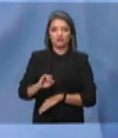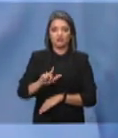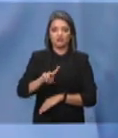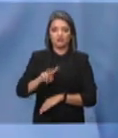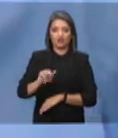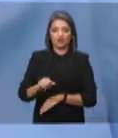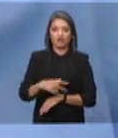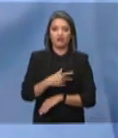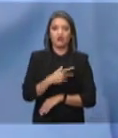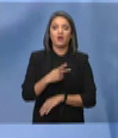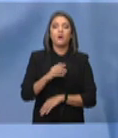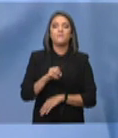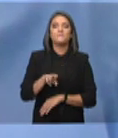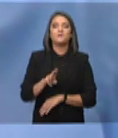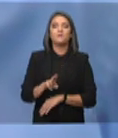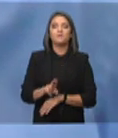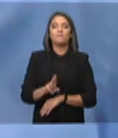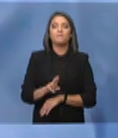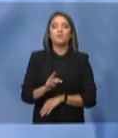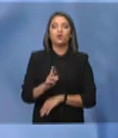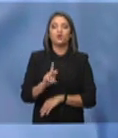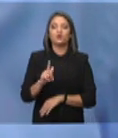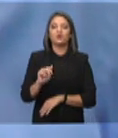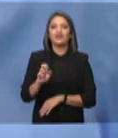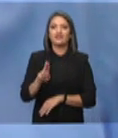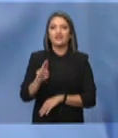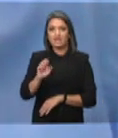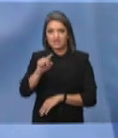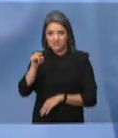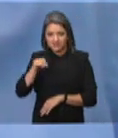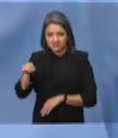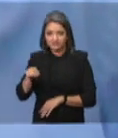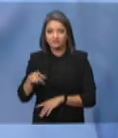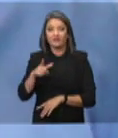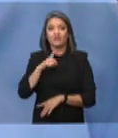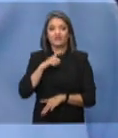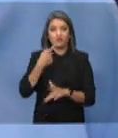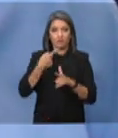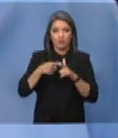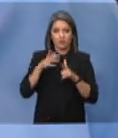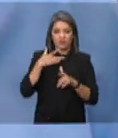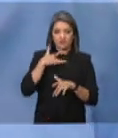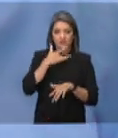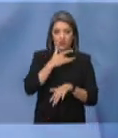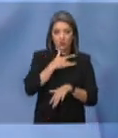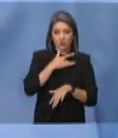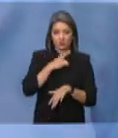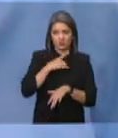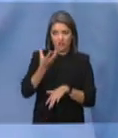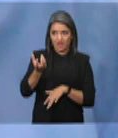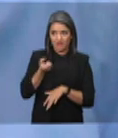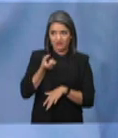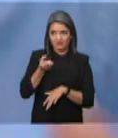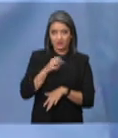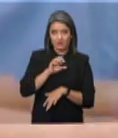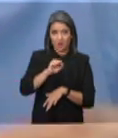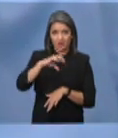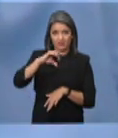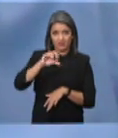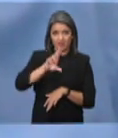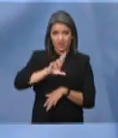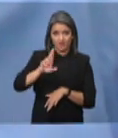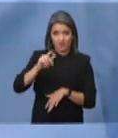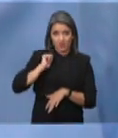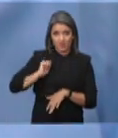51 anos epilético que vinha recebendo 89 reais de Bolsa Família